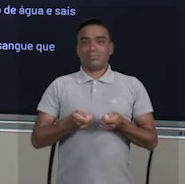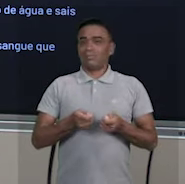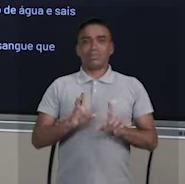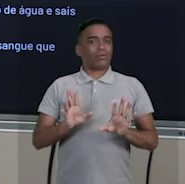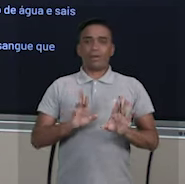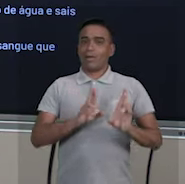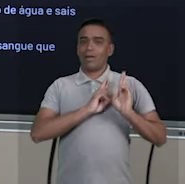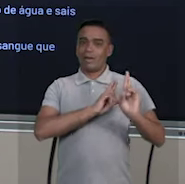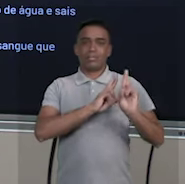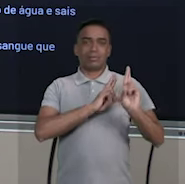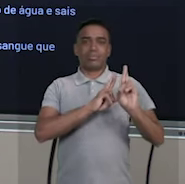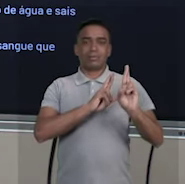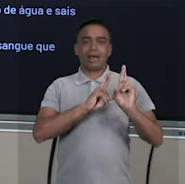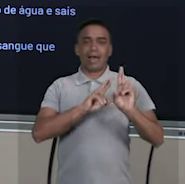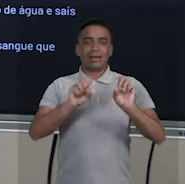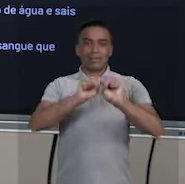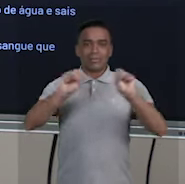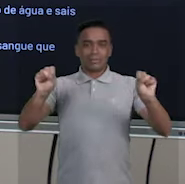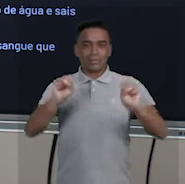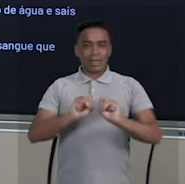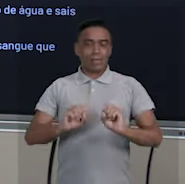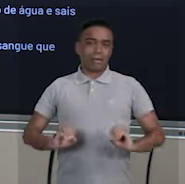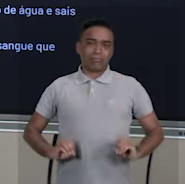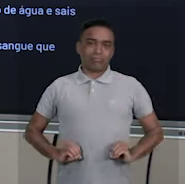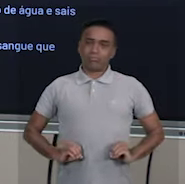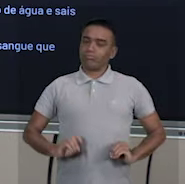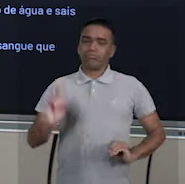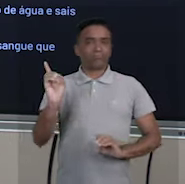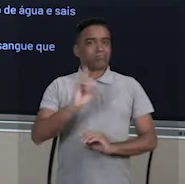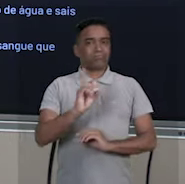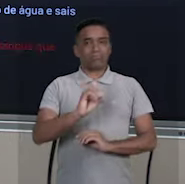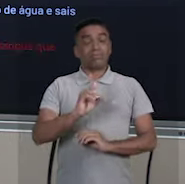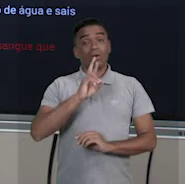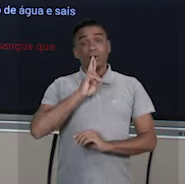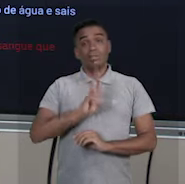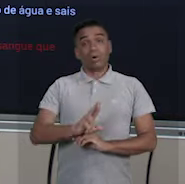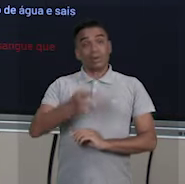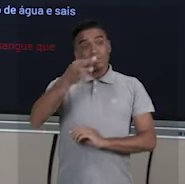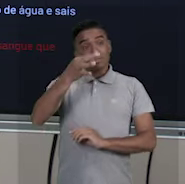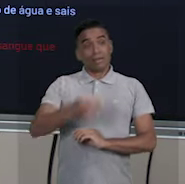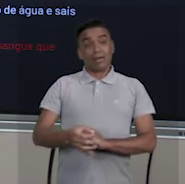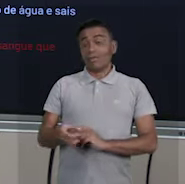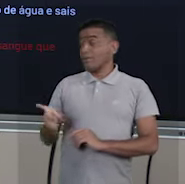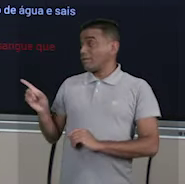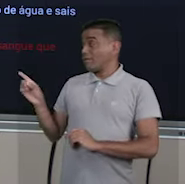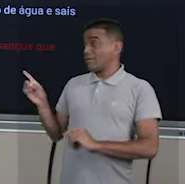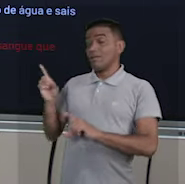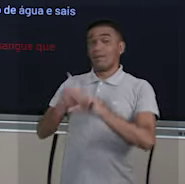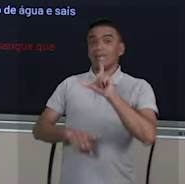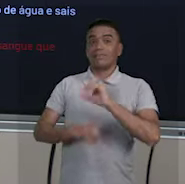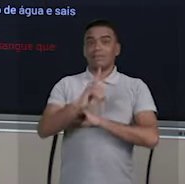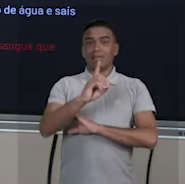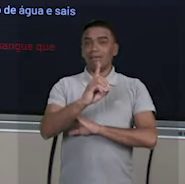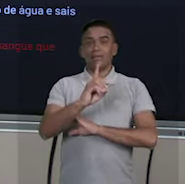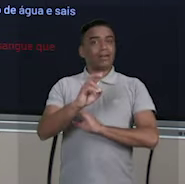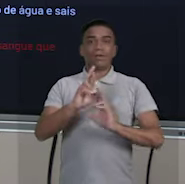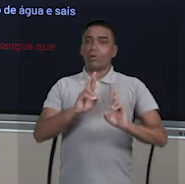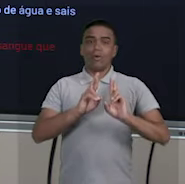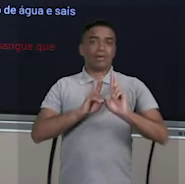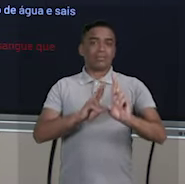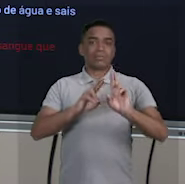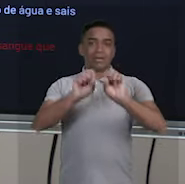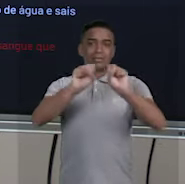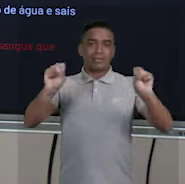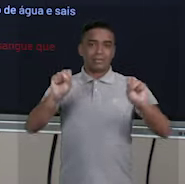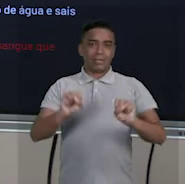é obrigação do sistema urinário, tá? Então, a resposta correta é a letra D. Não é função do sistema